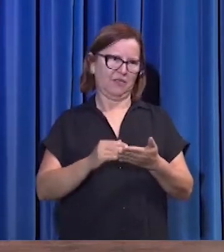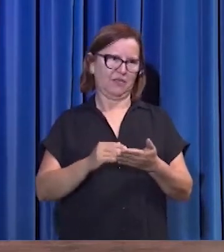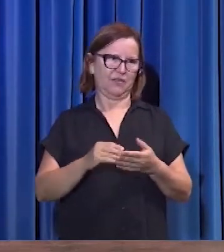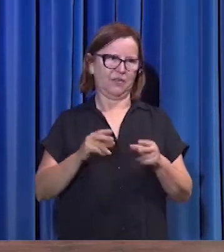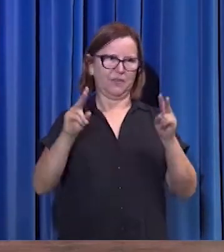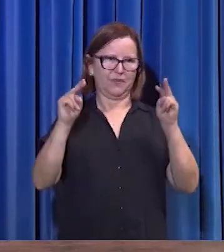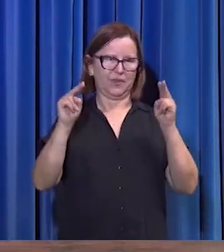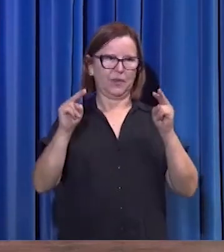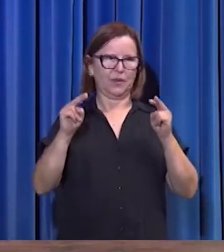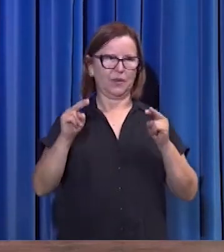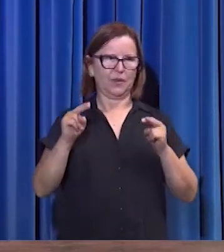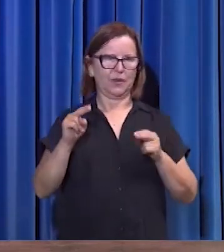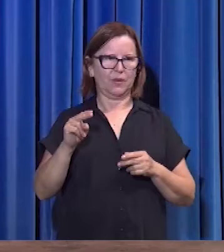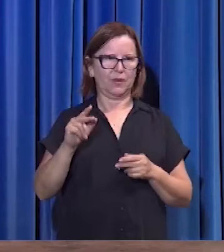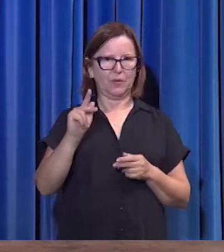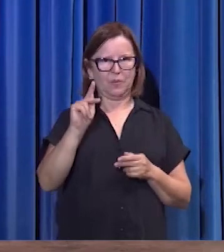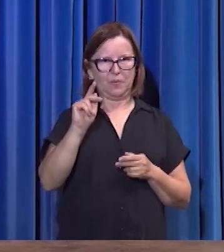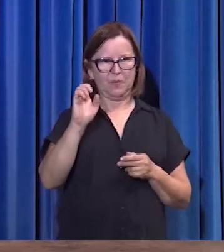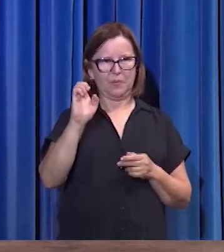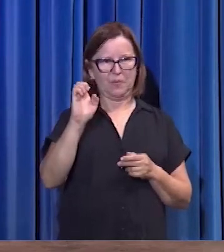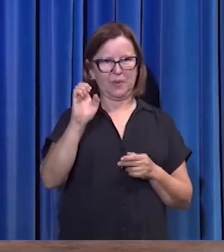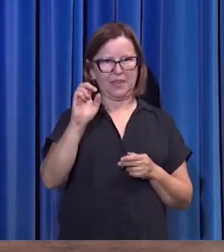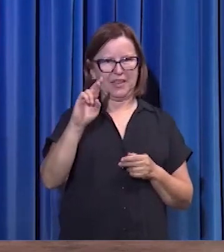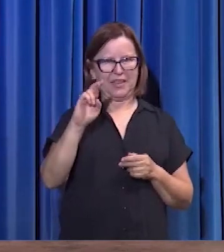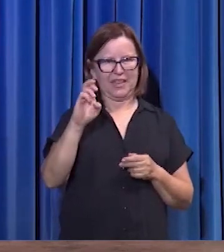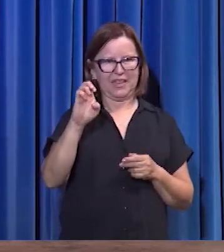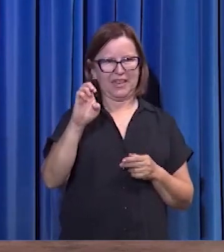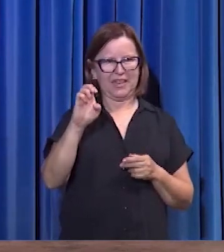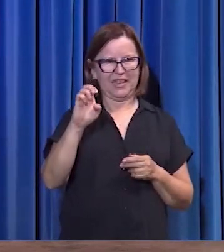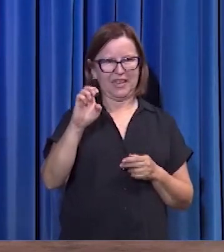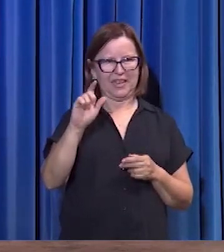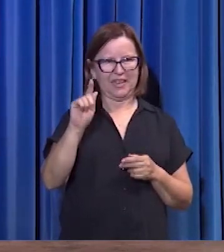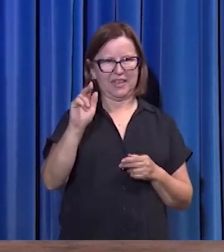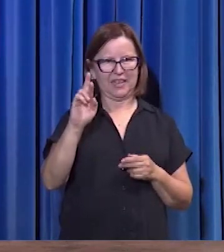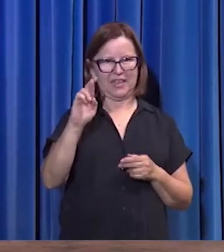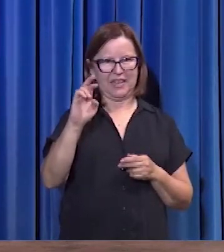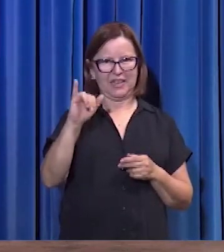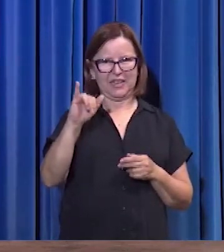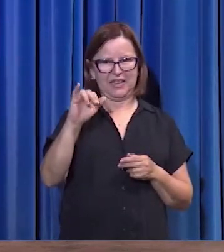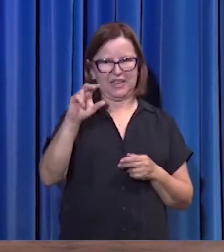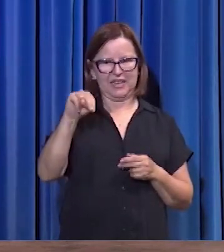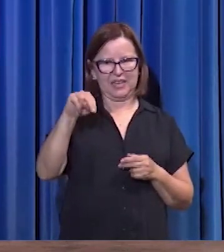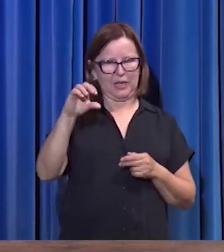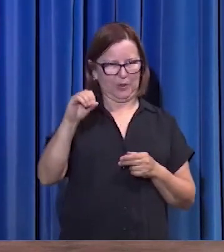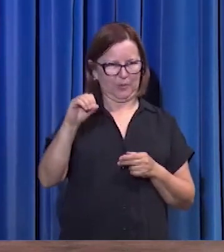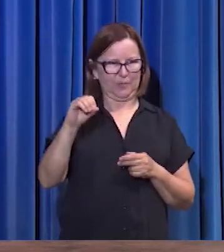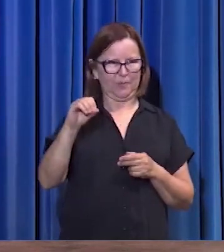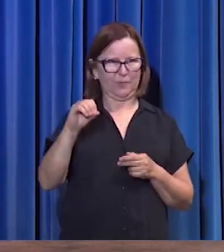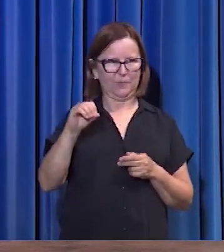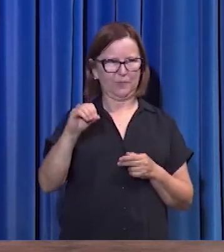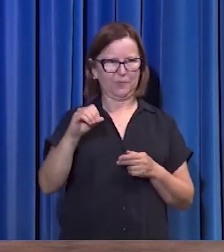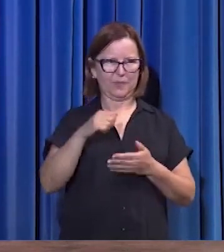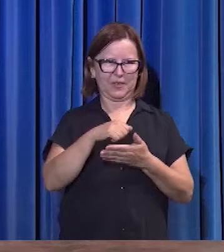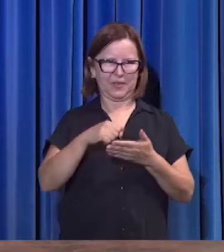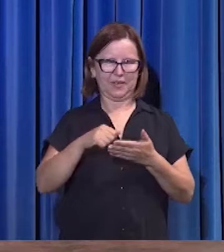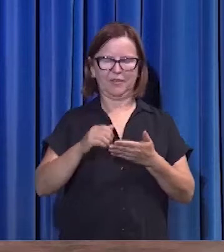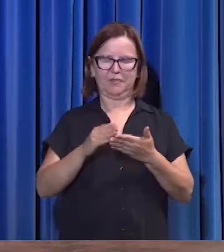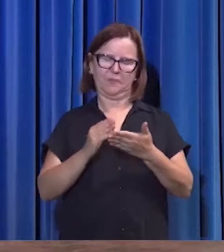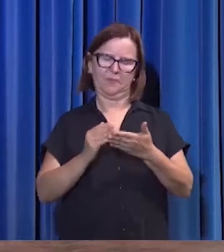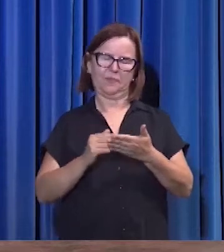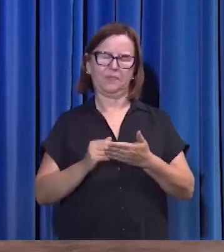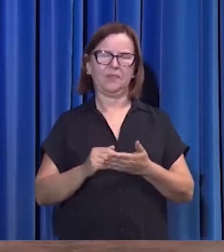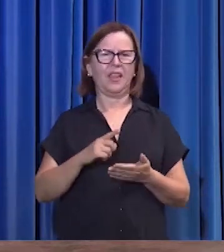mundo. Se você nunca leu esse livro, procure baixar. O Peregrino, tem várias versões